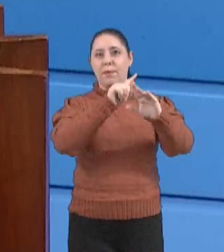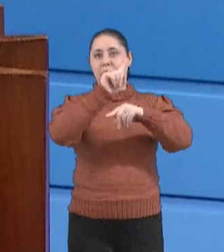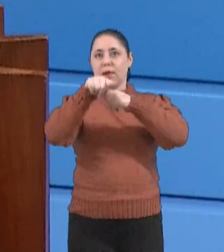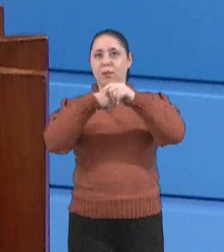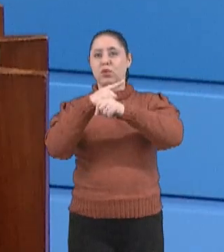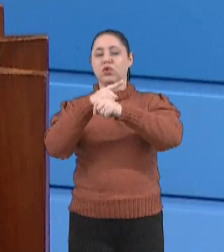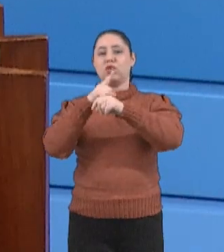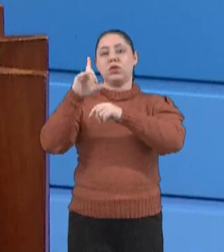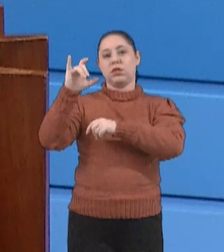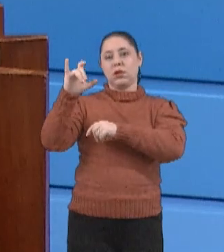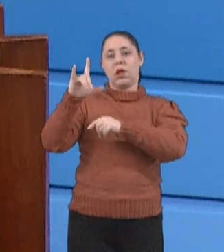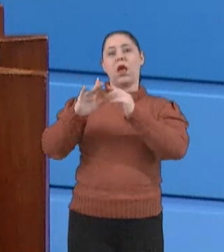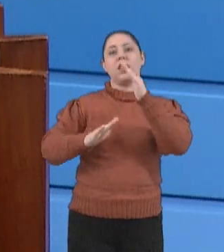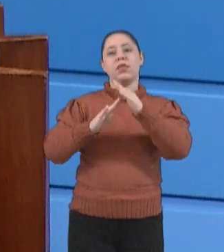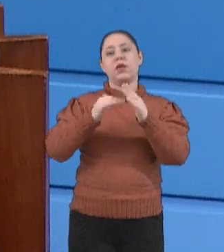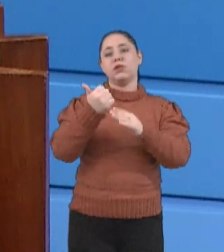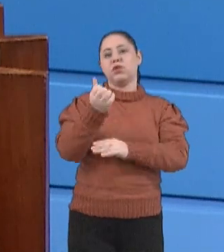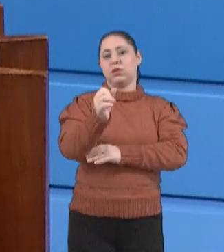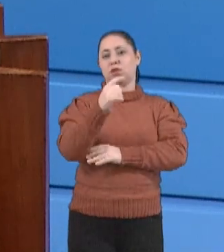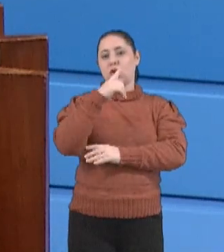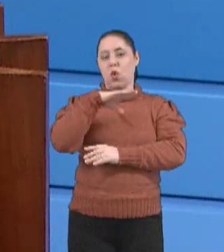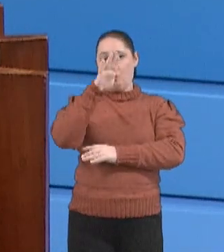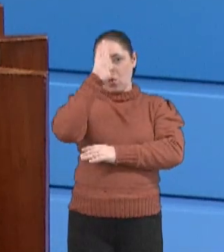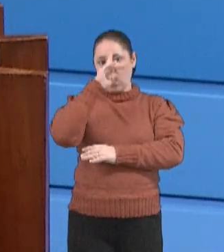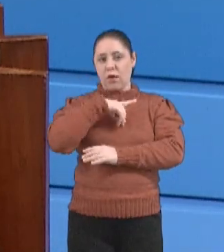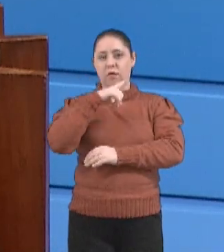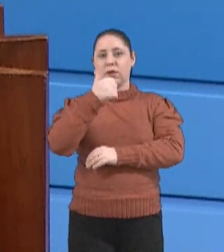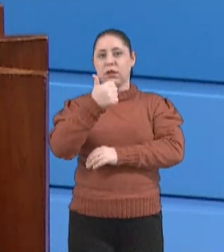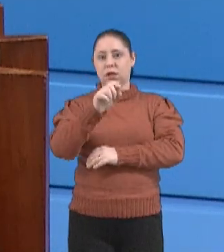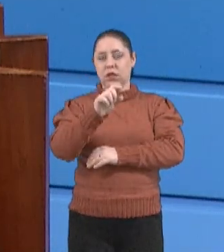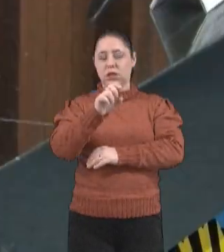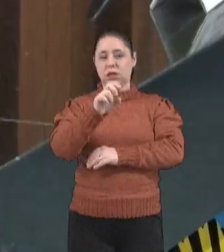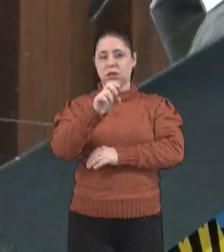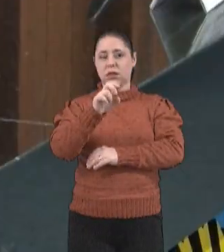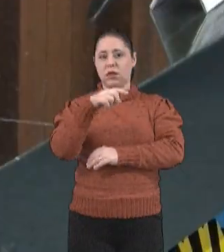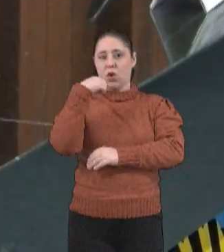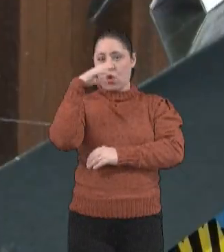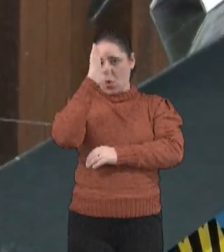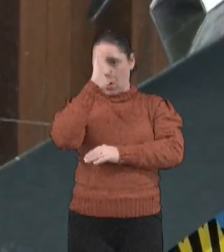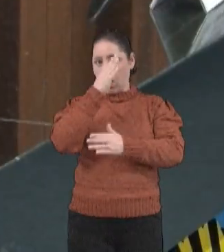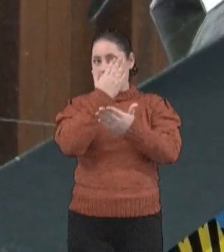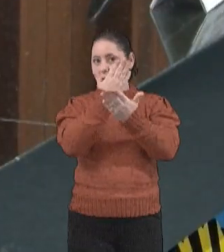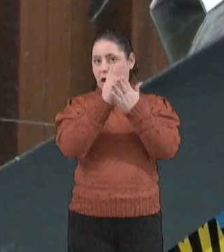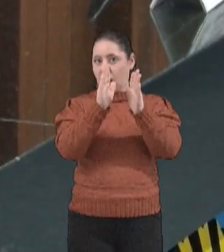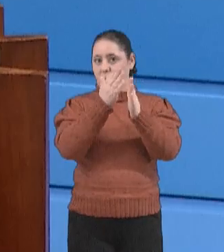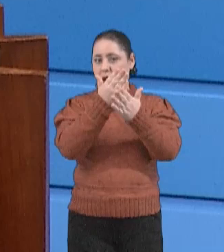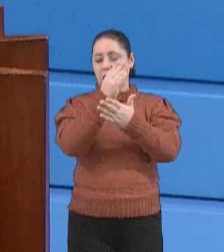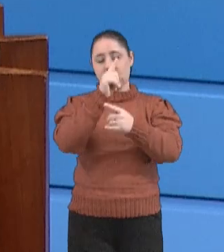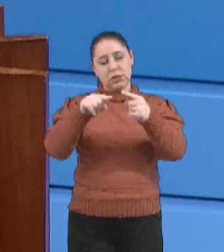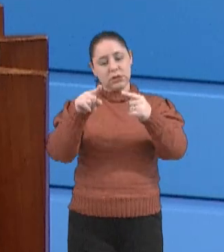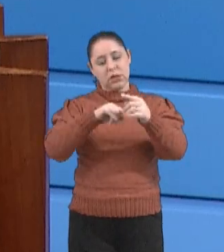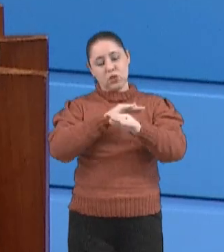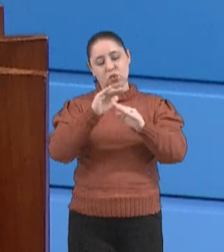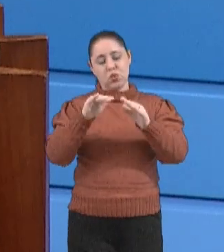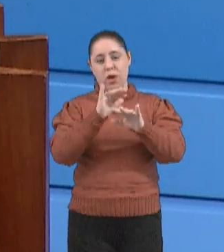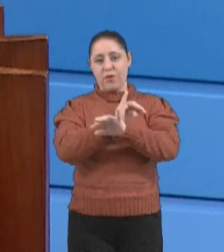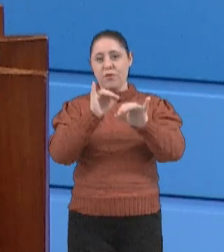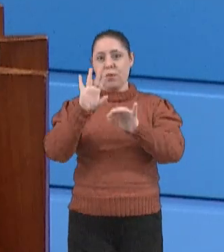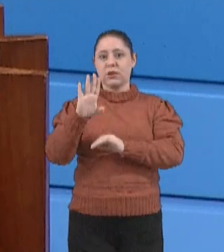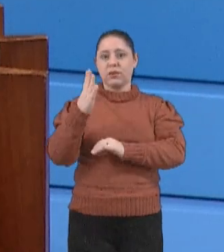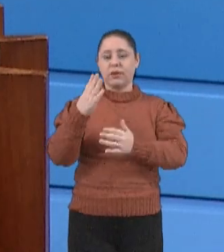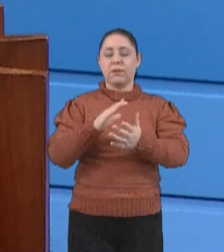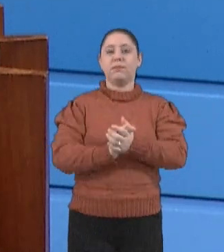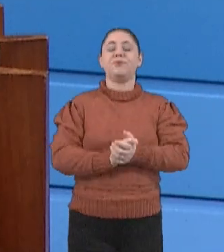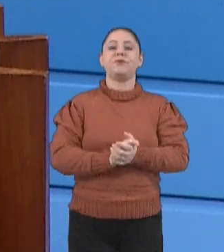ano passado foi até às 16, às 15 horas que tiveram os sites e tiraram todas as matérias. E aí,